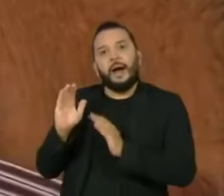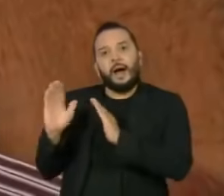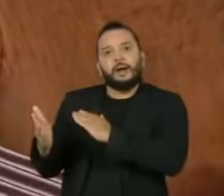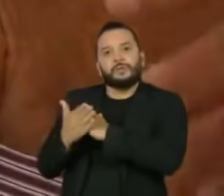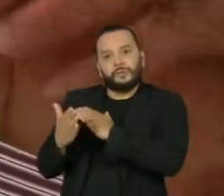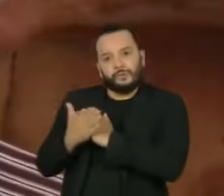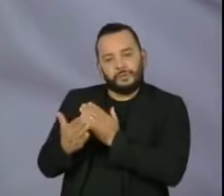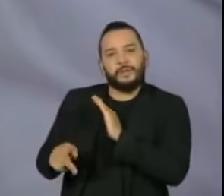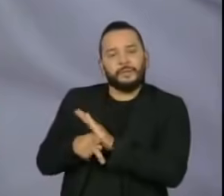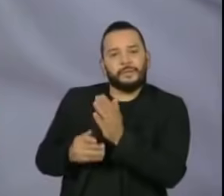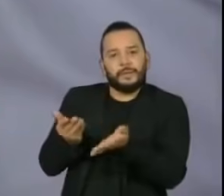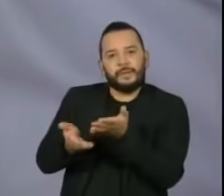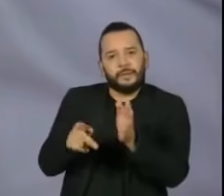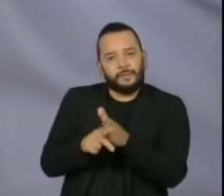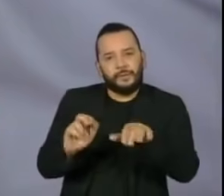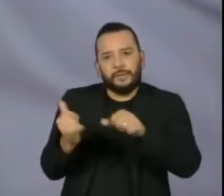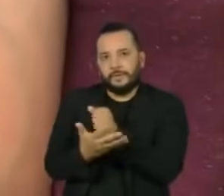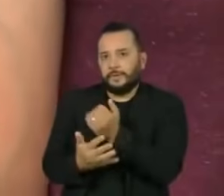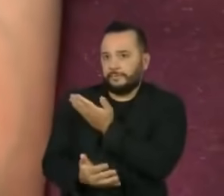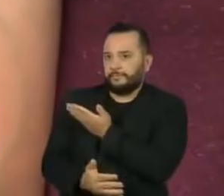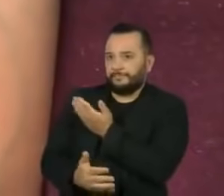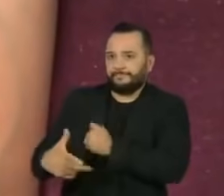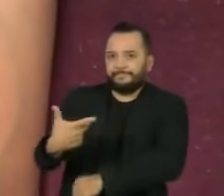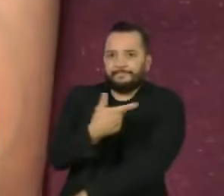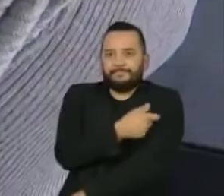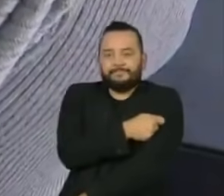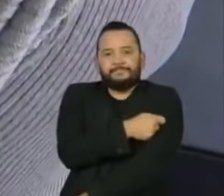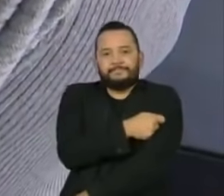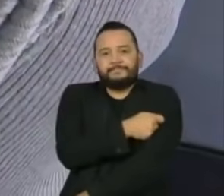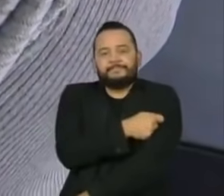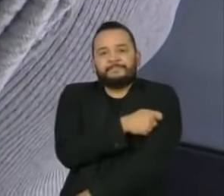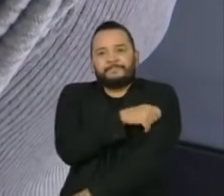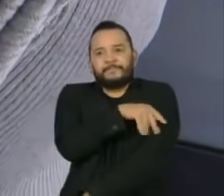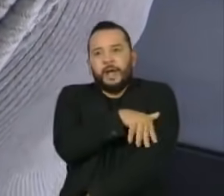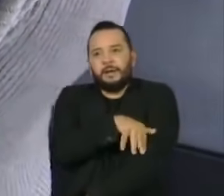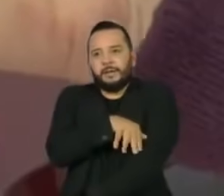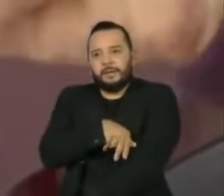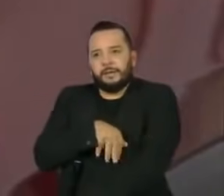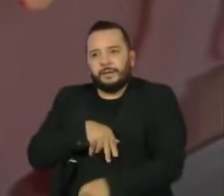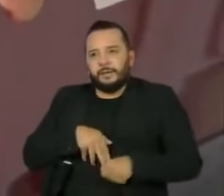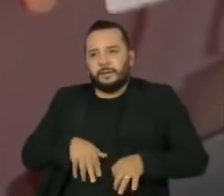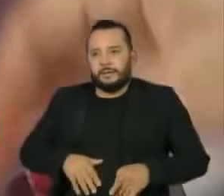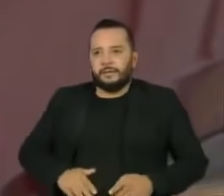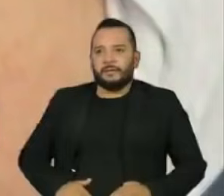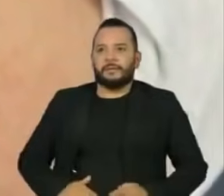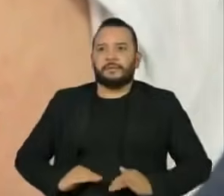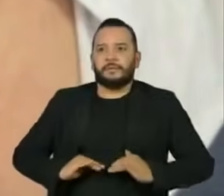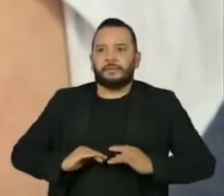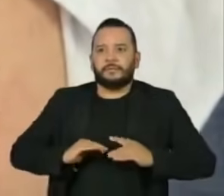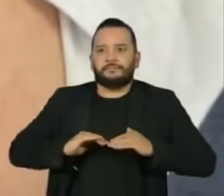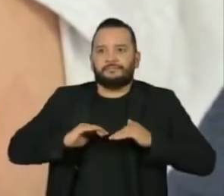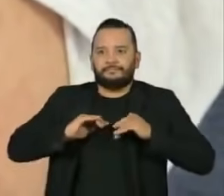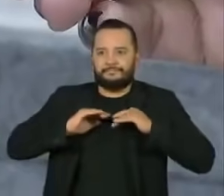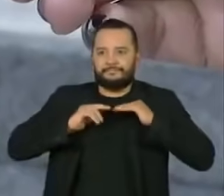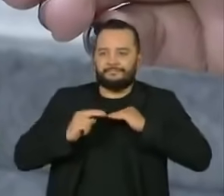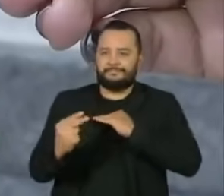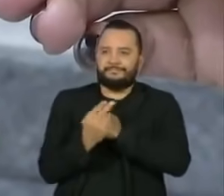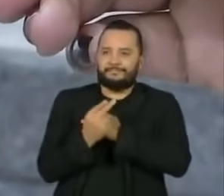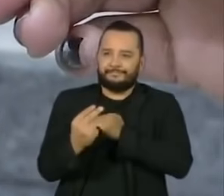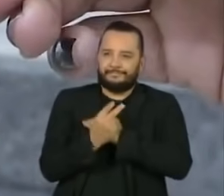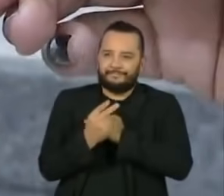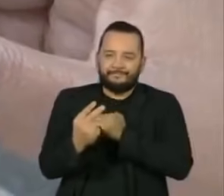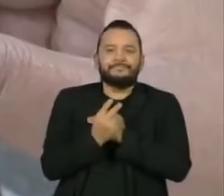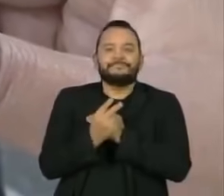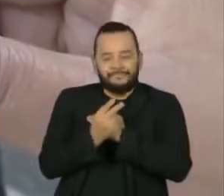pandemia. Injetados em nossos braços, eles se espalham, multiplicam, ajudam nosso corpo a produzir anticorpos